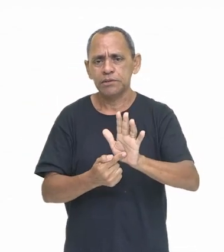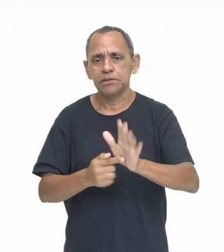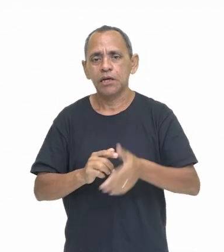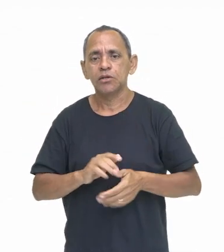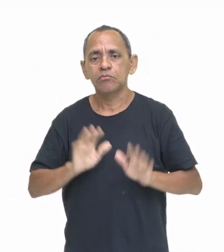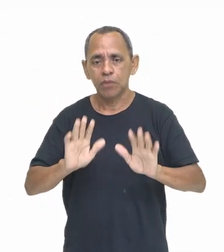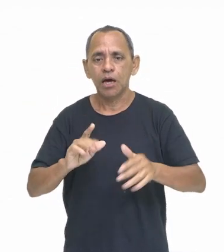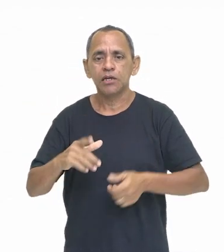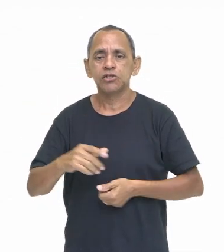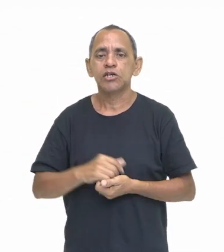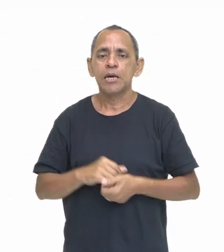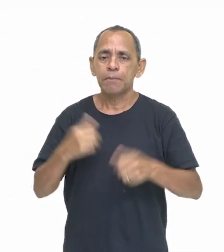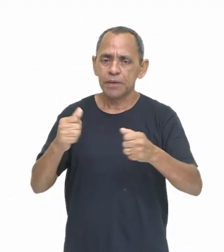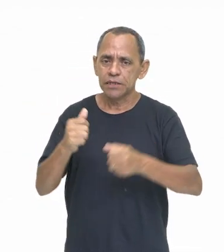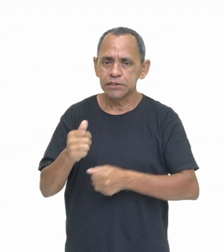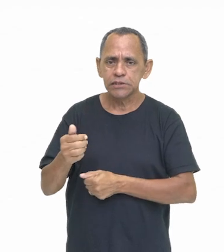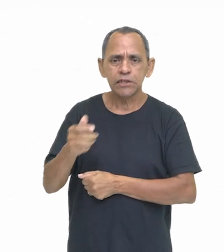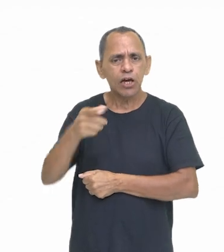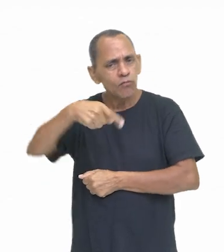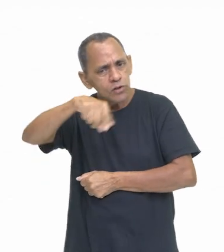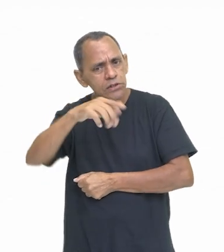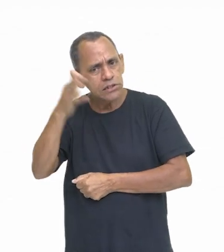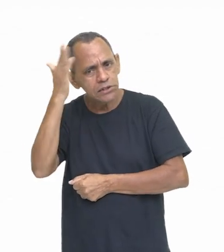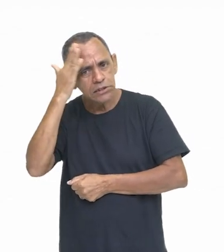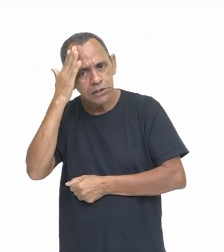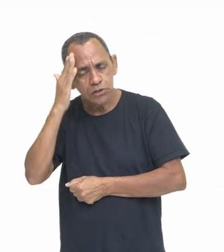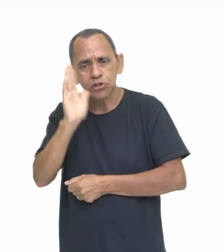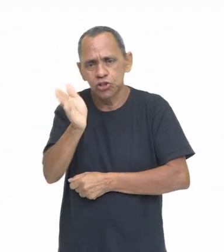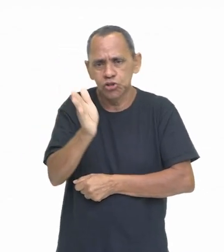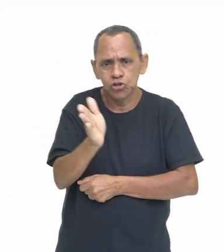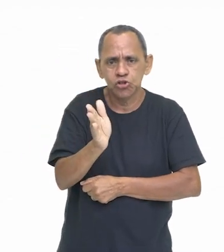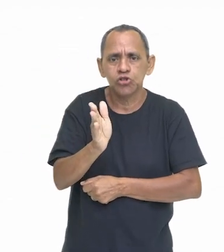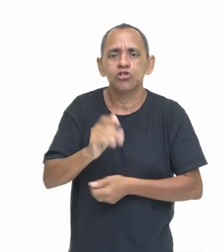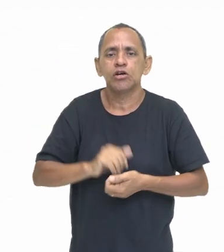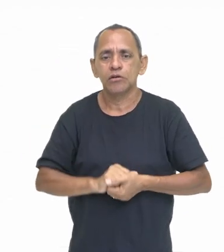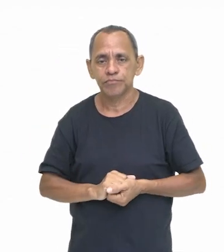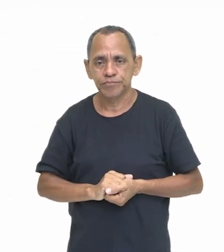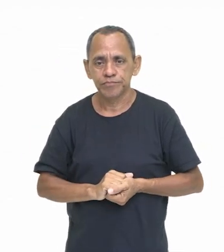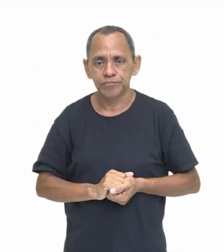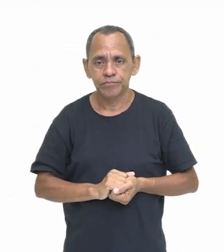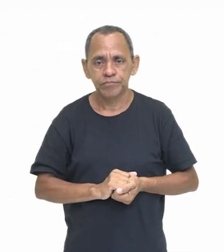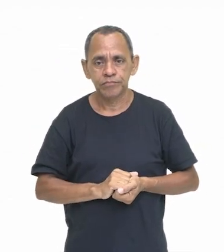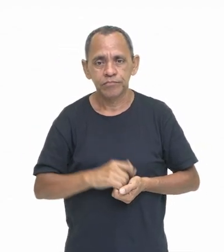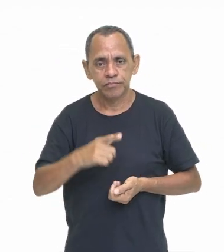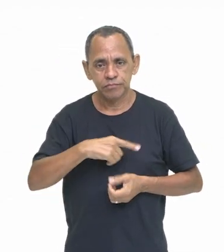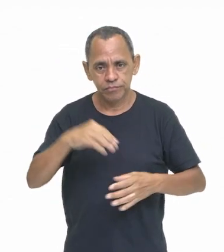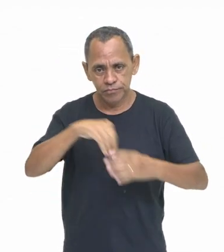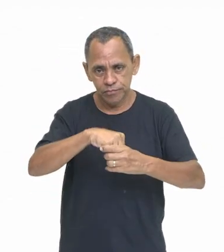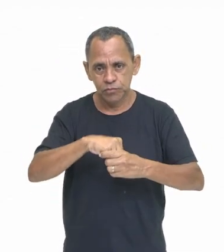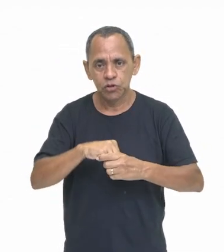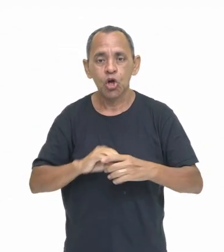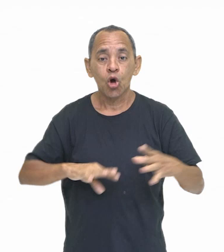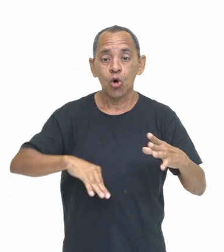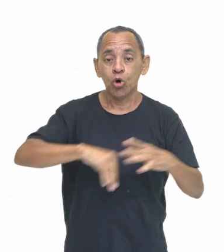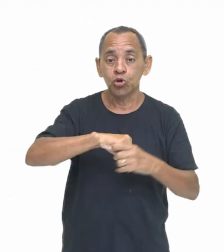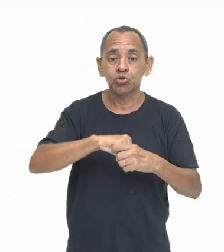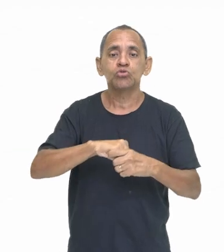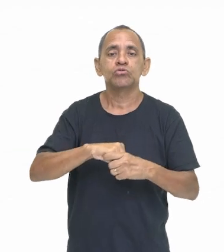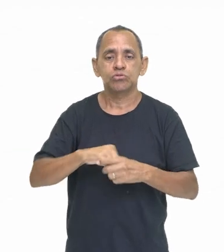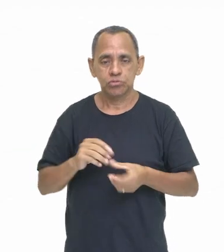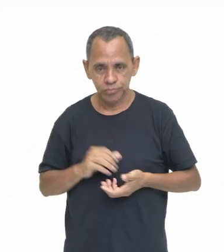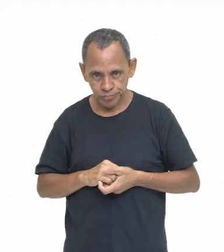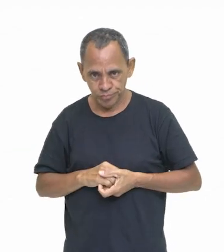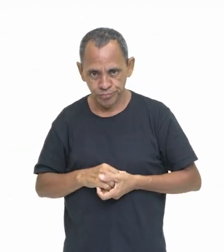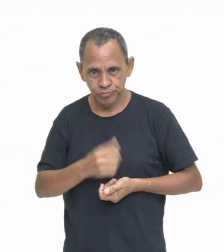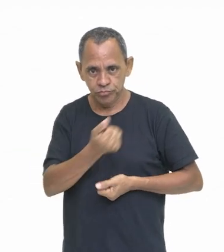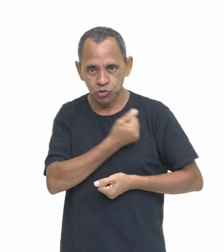o contradomínio B igual a esse R estiloso aí, é o conjunto dos números reais,